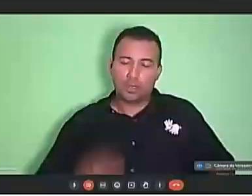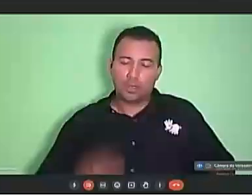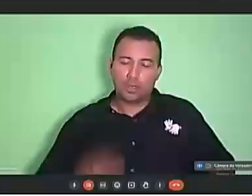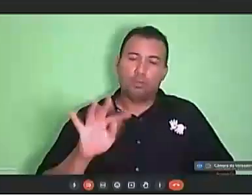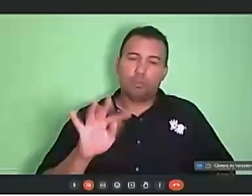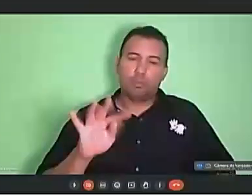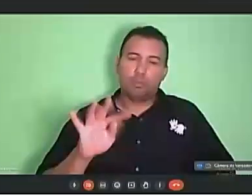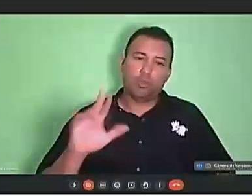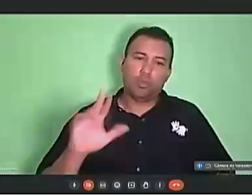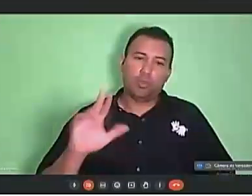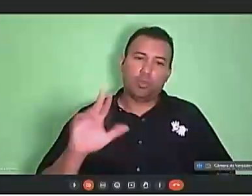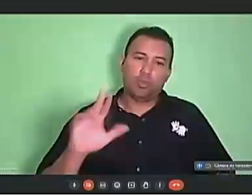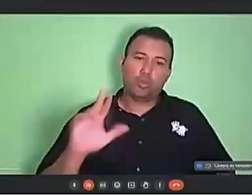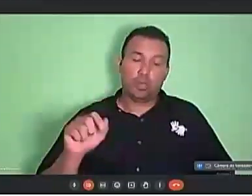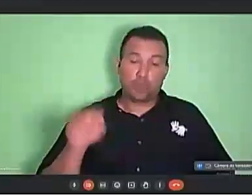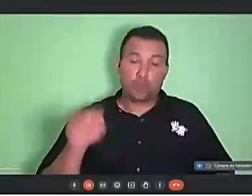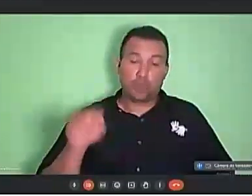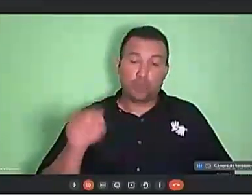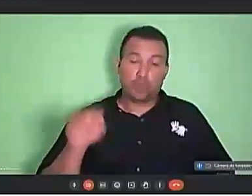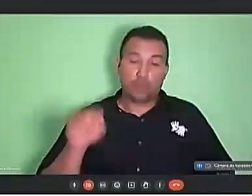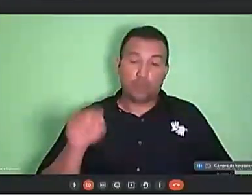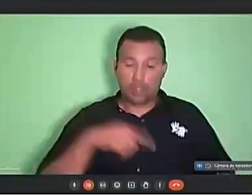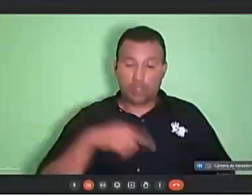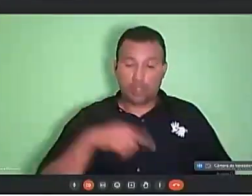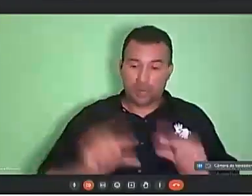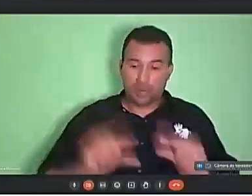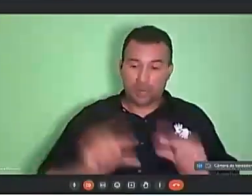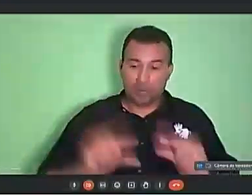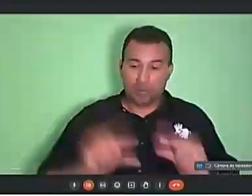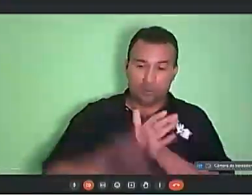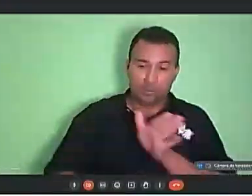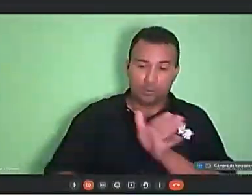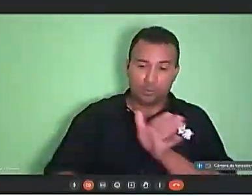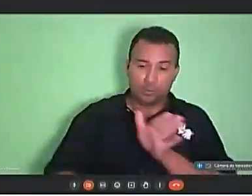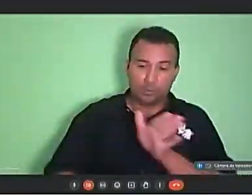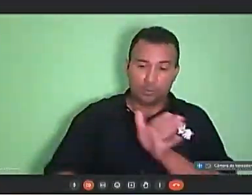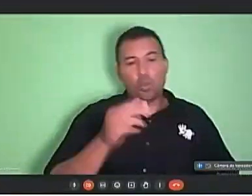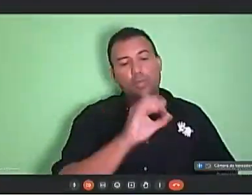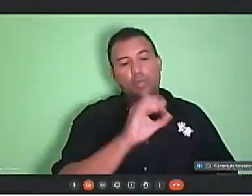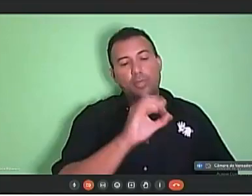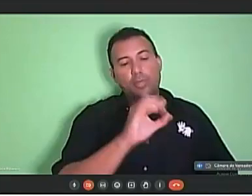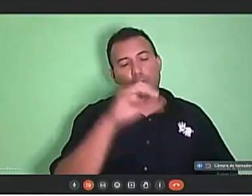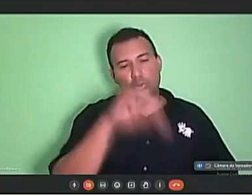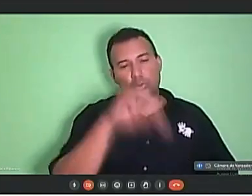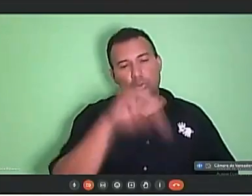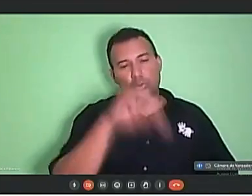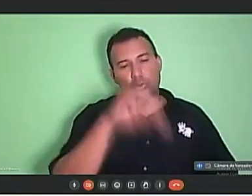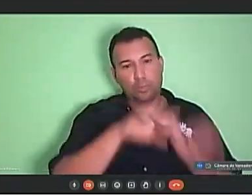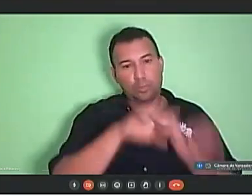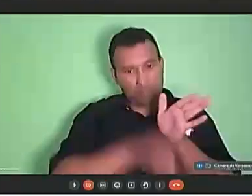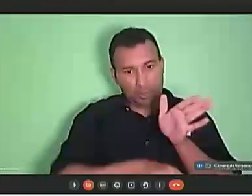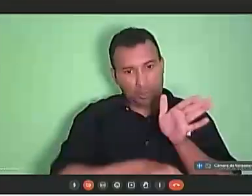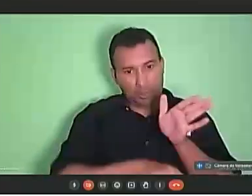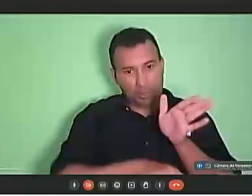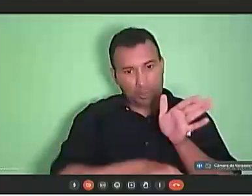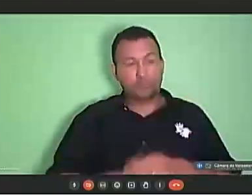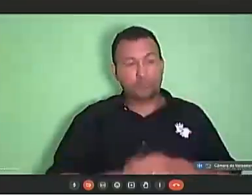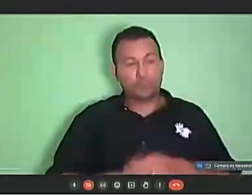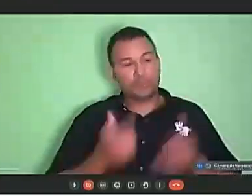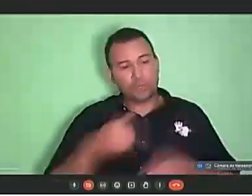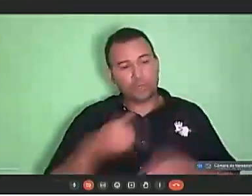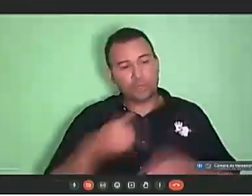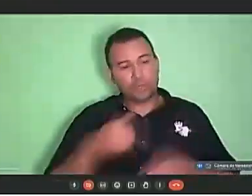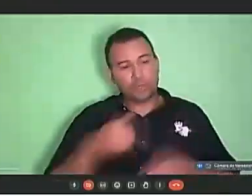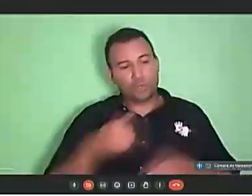centímetros de rebaixamento e para 4 túneis 80 centímetros de rebaixamento. E como nós vimos no tema anterior da